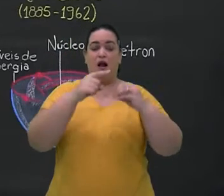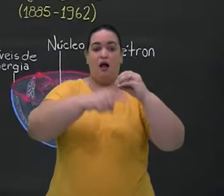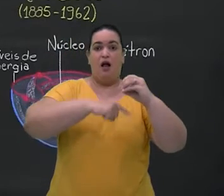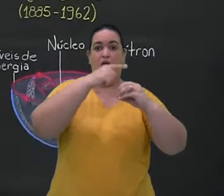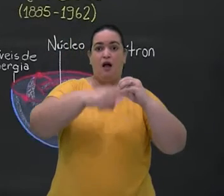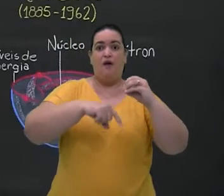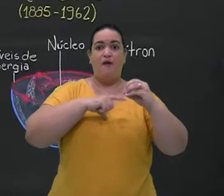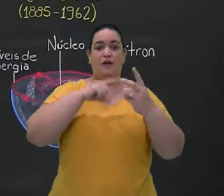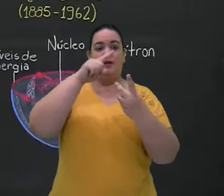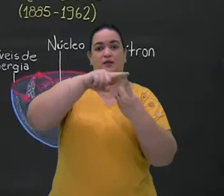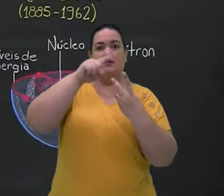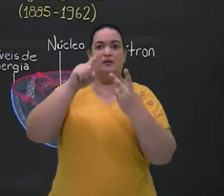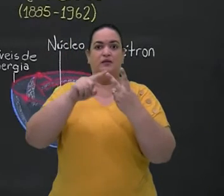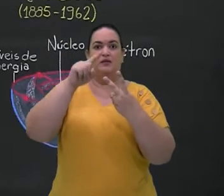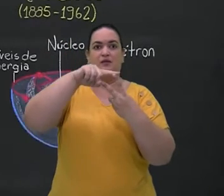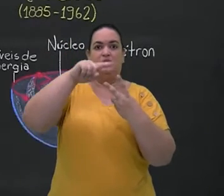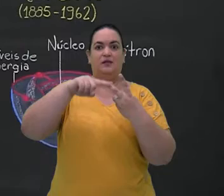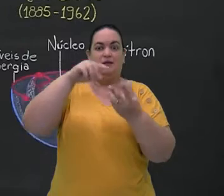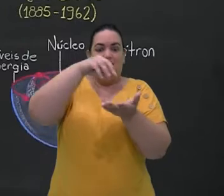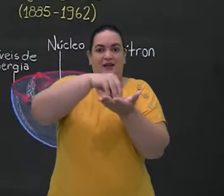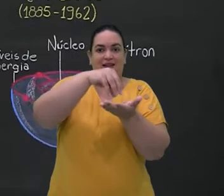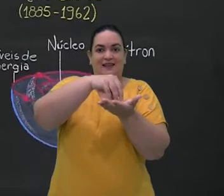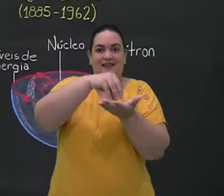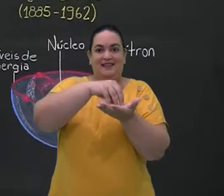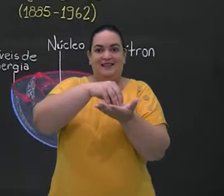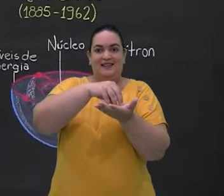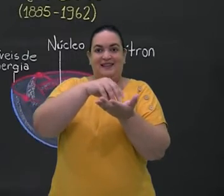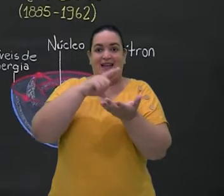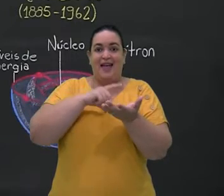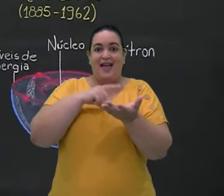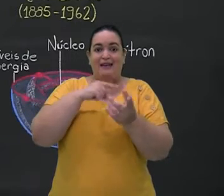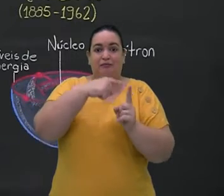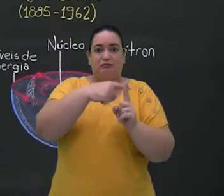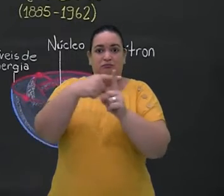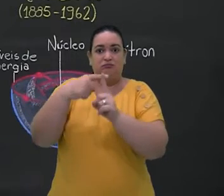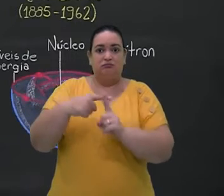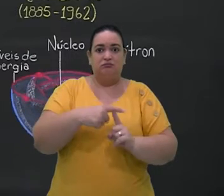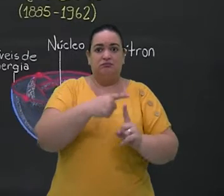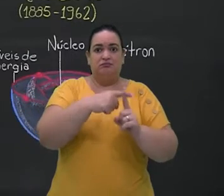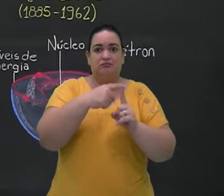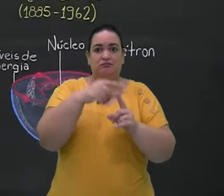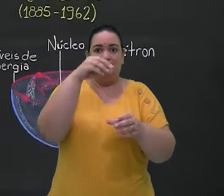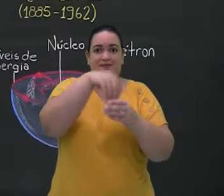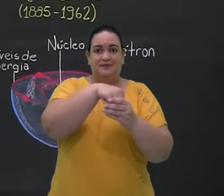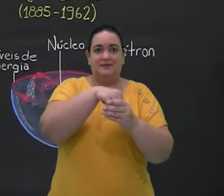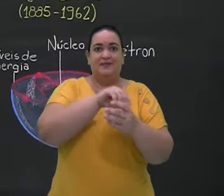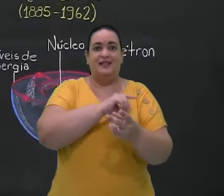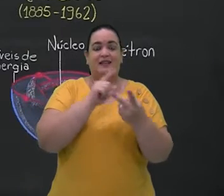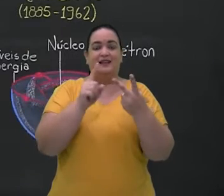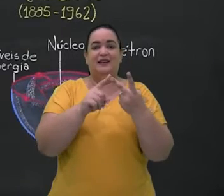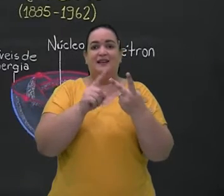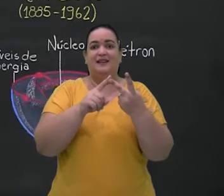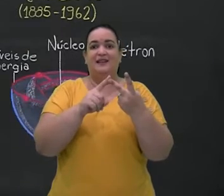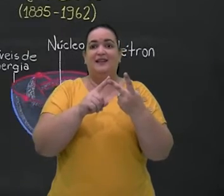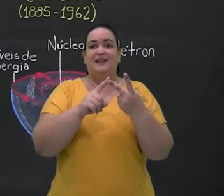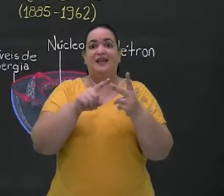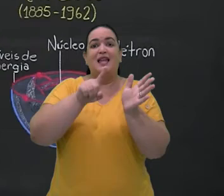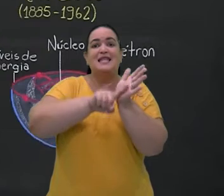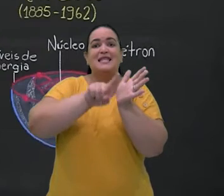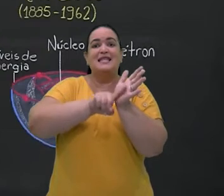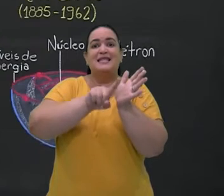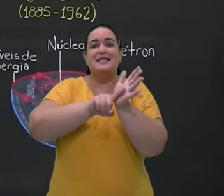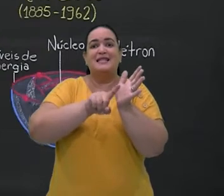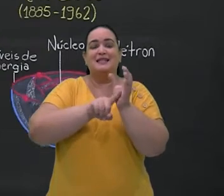duas regiões. Uma região central, que é o núcleo, carregado positivamente, e a região periférica,